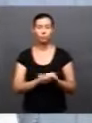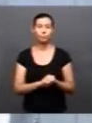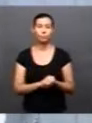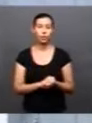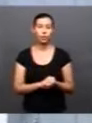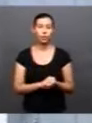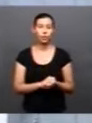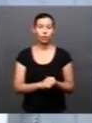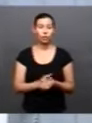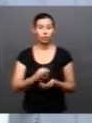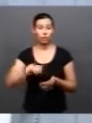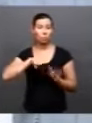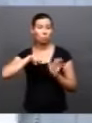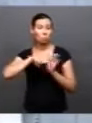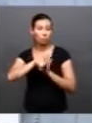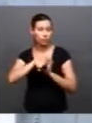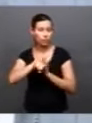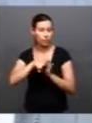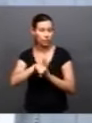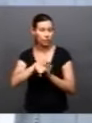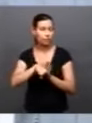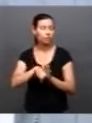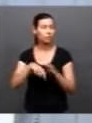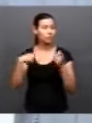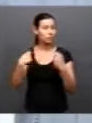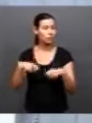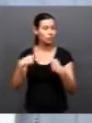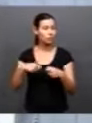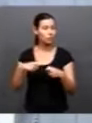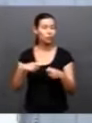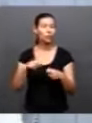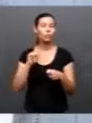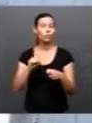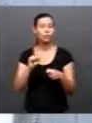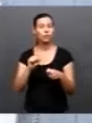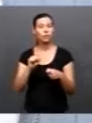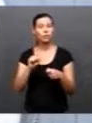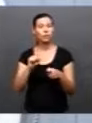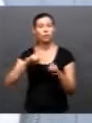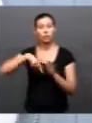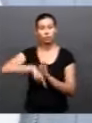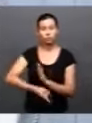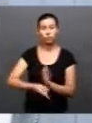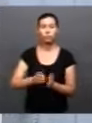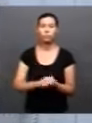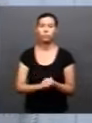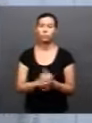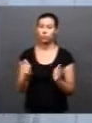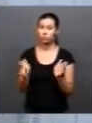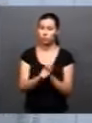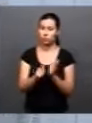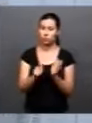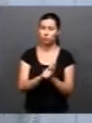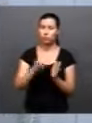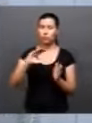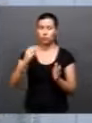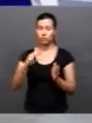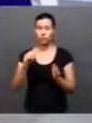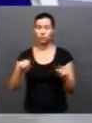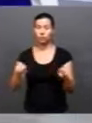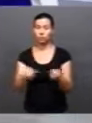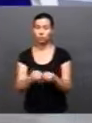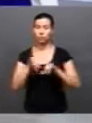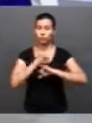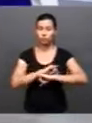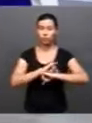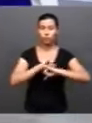uma necessidade de um aprofundamento no jornalismo científico e também na divulgação científica. Tirar do interior